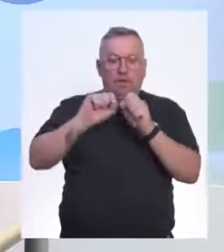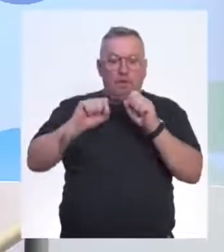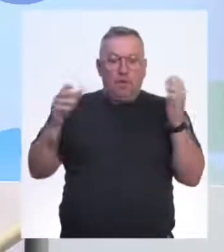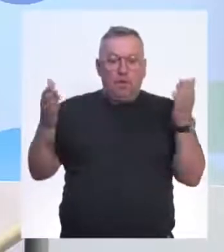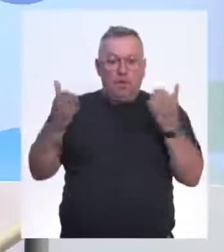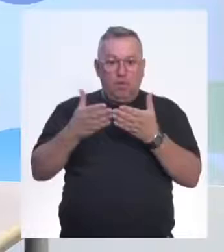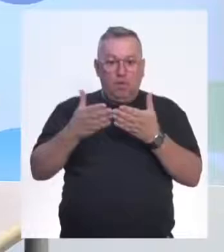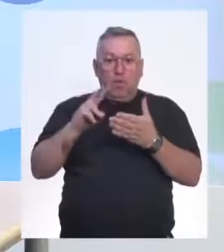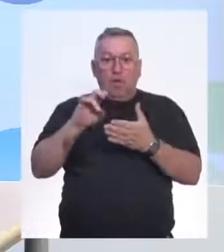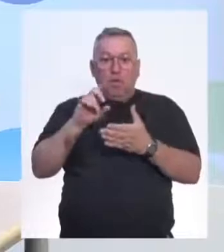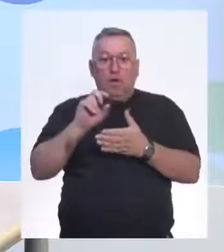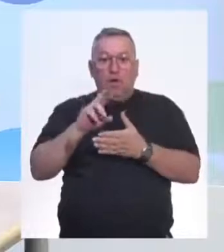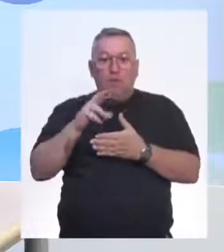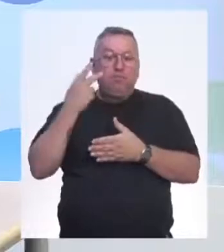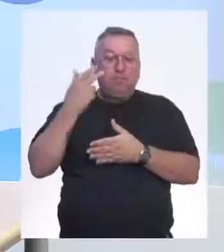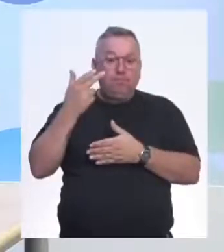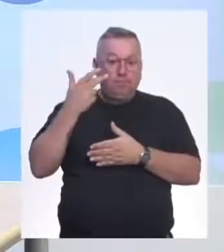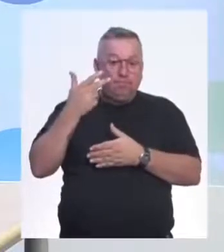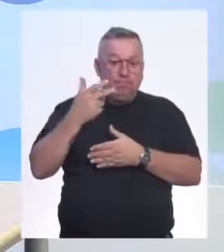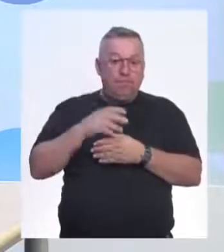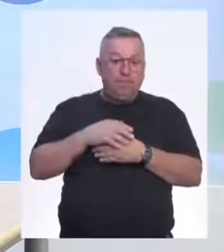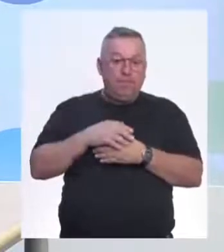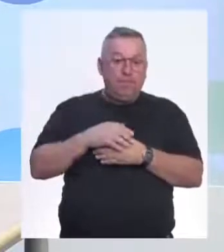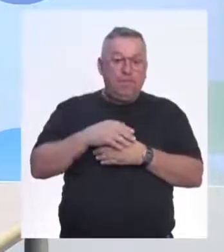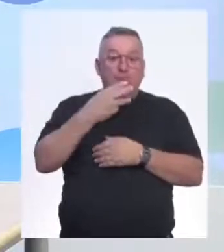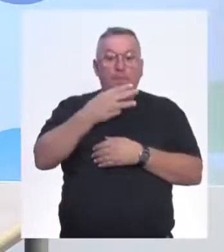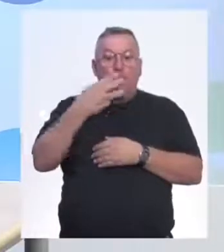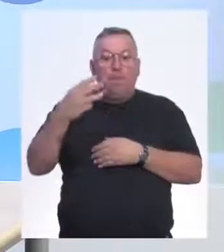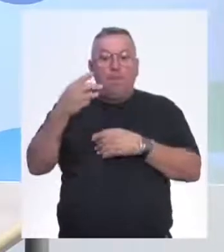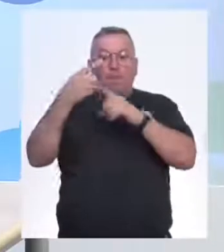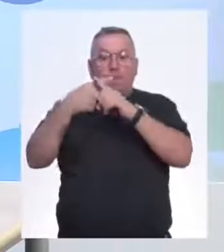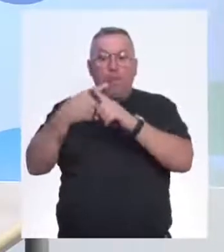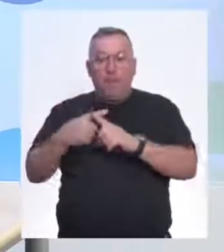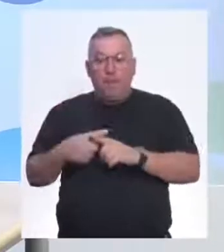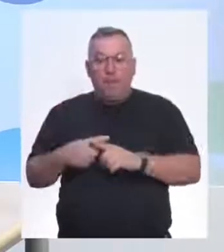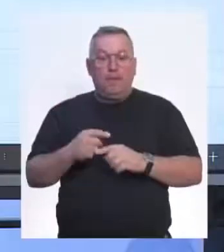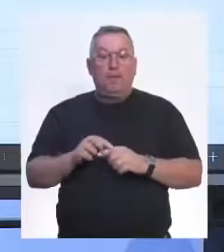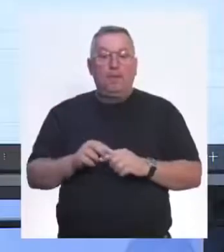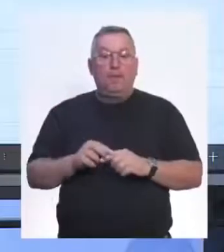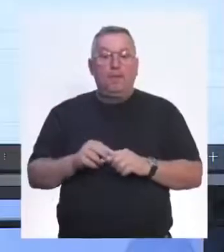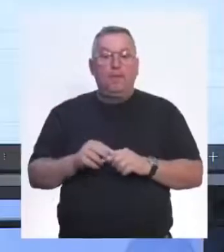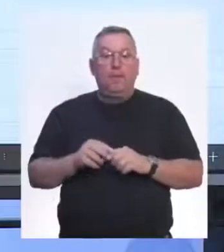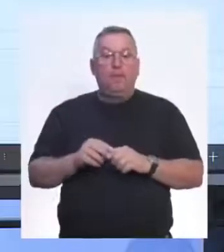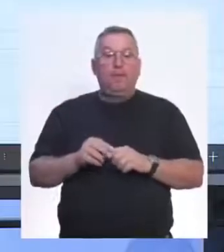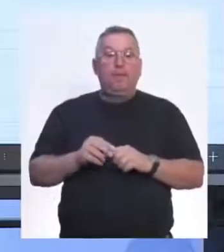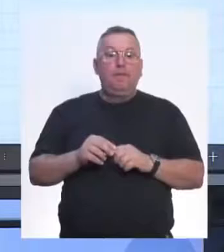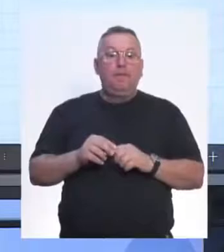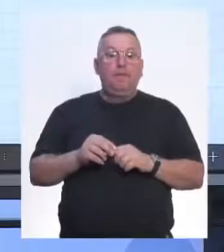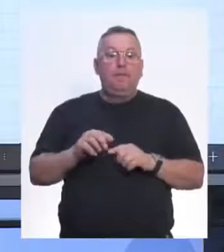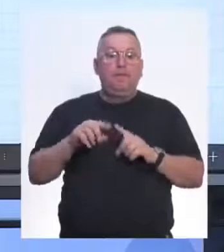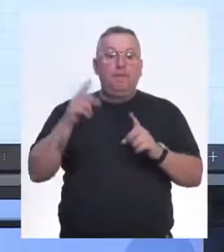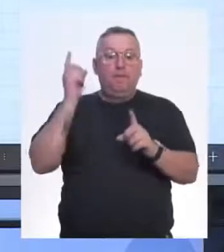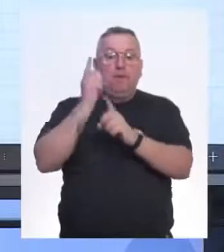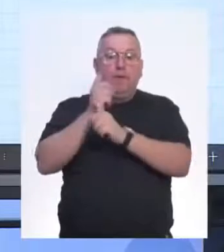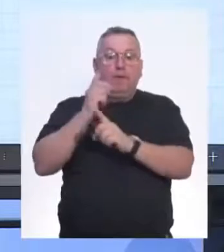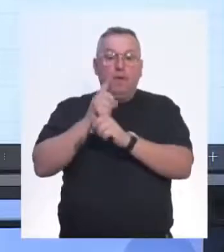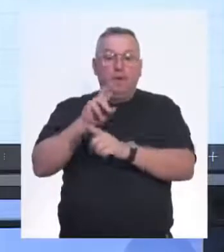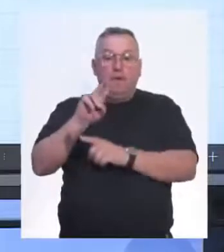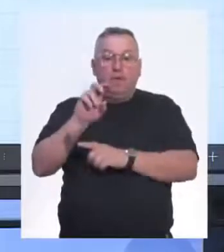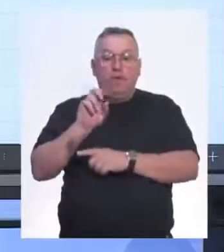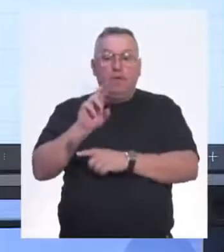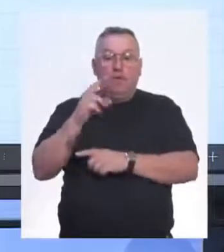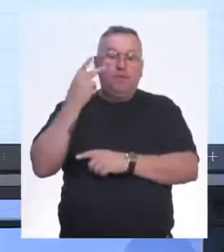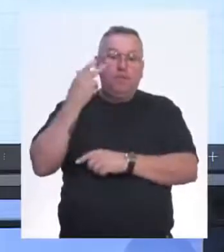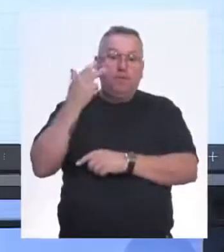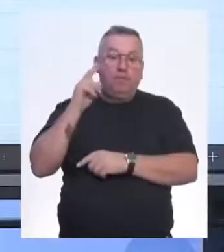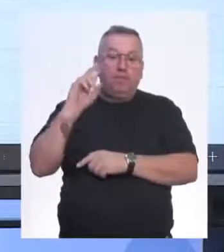qual o valor comum entre as 3 tabuadas? Isso mesmo, né? Então, para você encontrar esse valor comum, eu vou mostrar